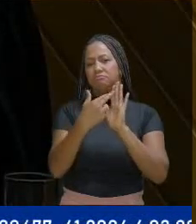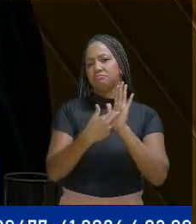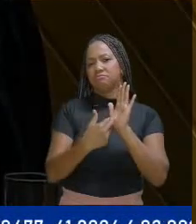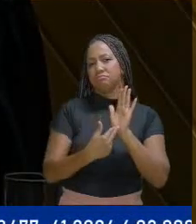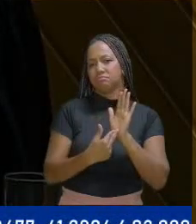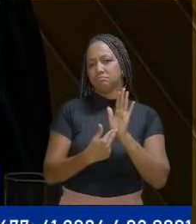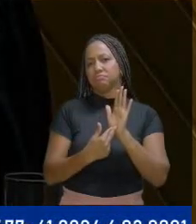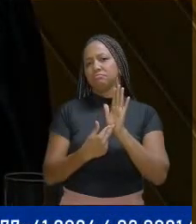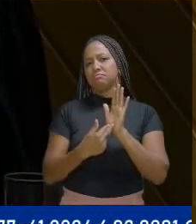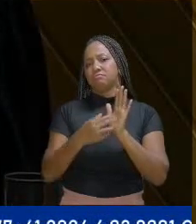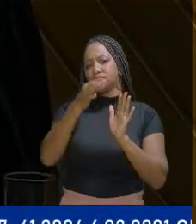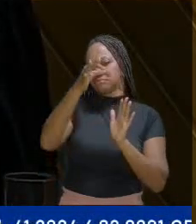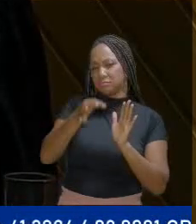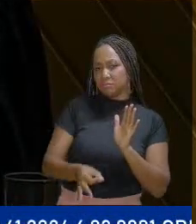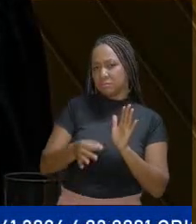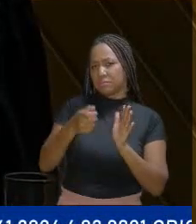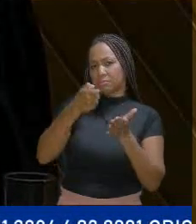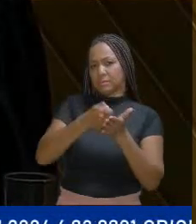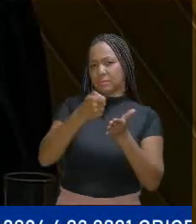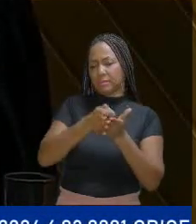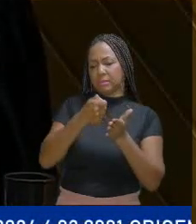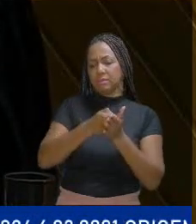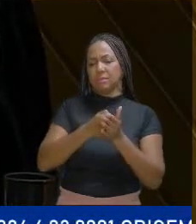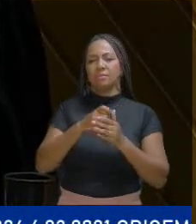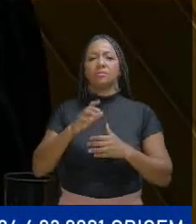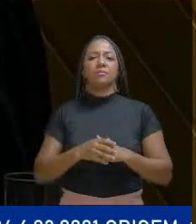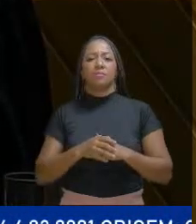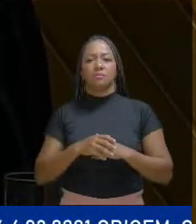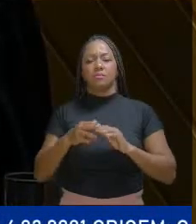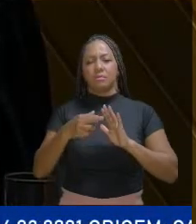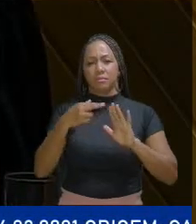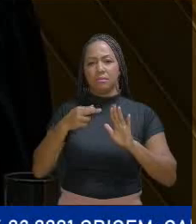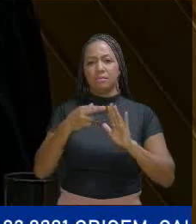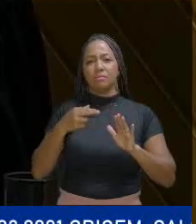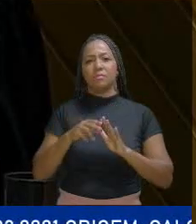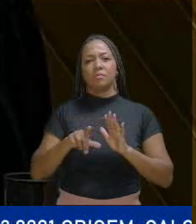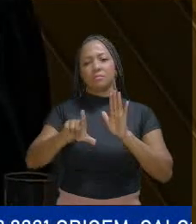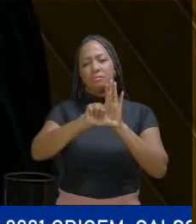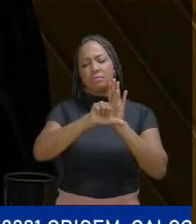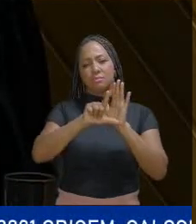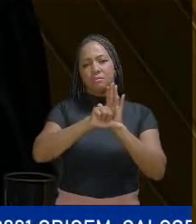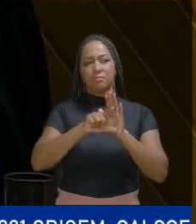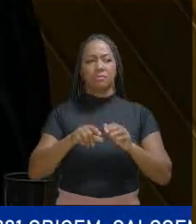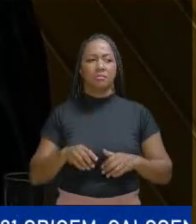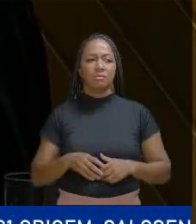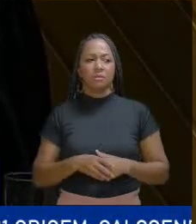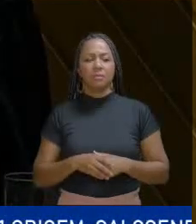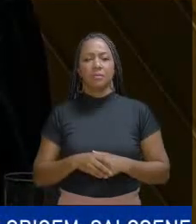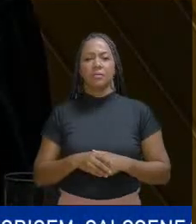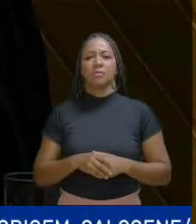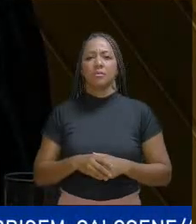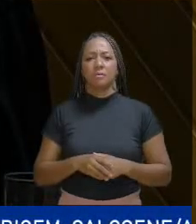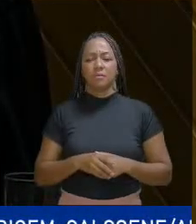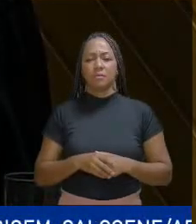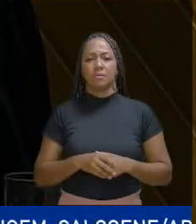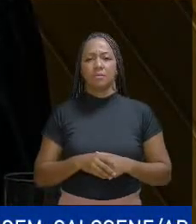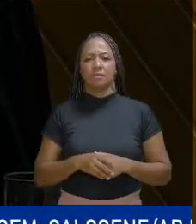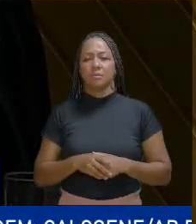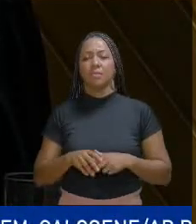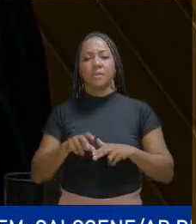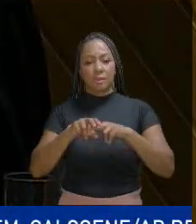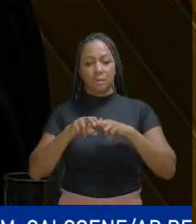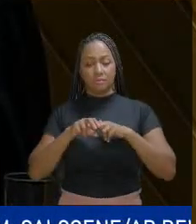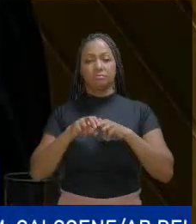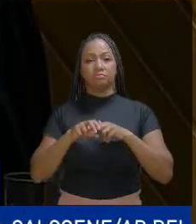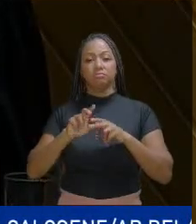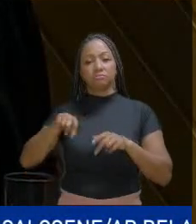de idoneidade exigido pelo parágrafo 1º da Resolução TSE número 23.607 de 2019, por